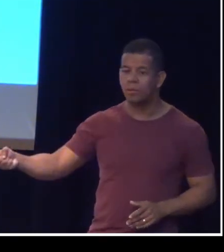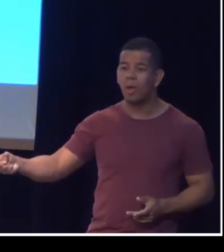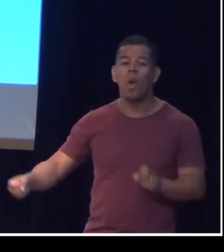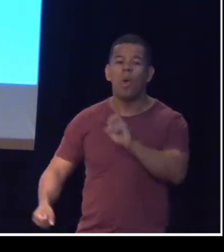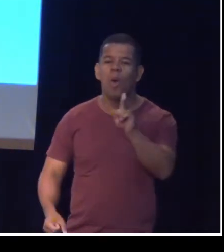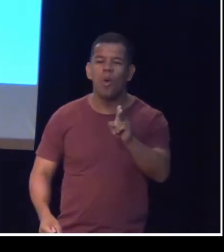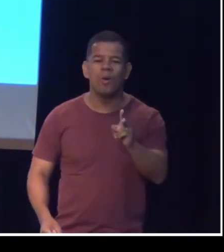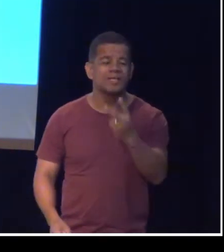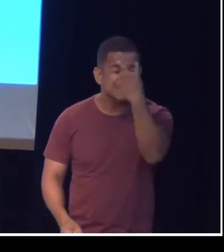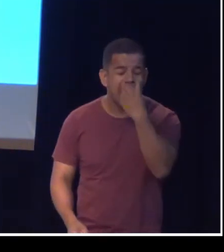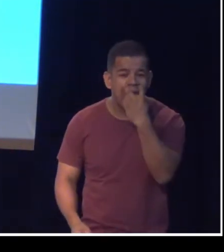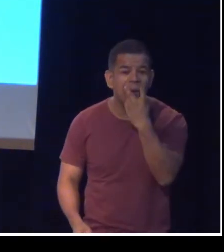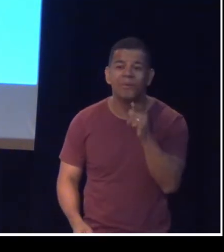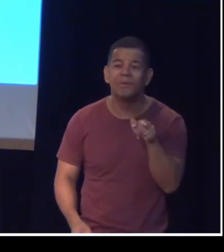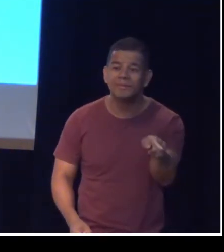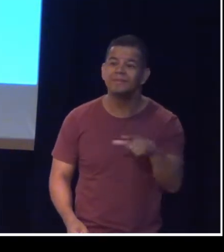bem?